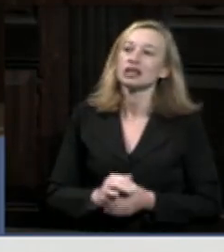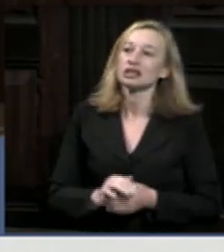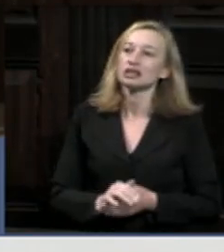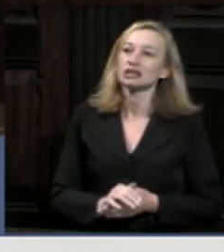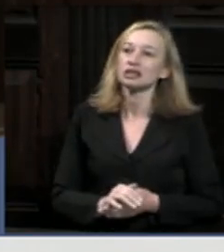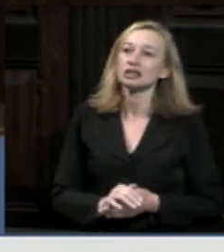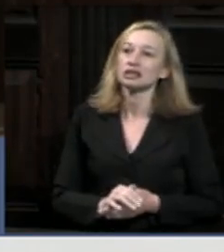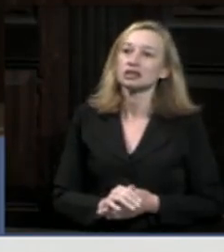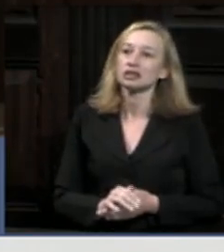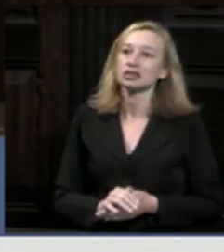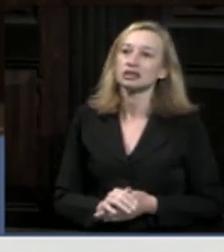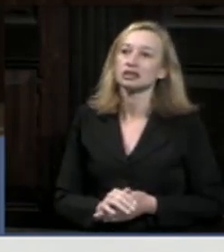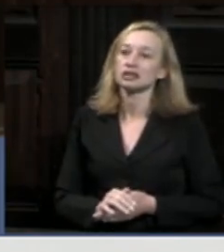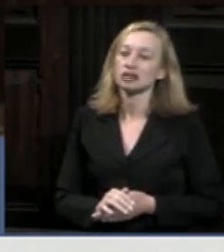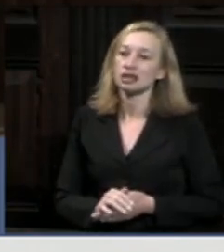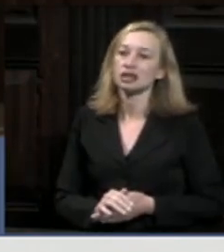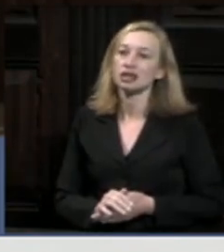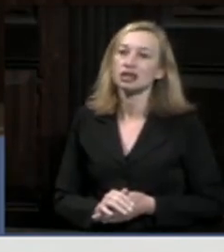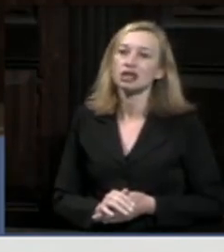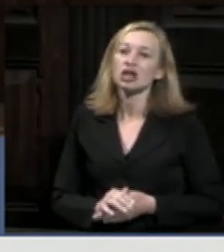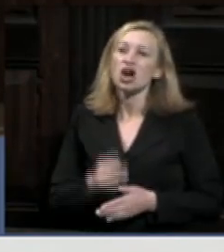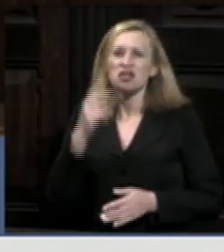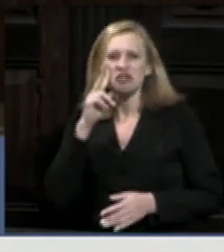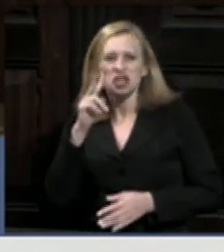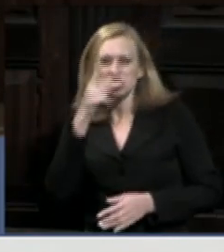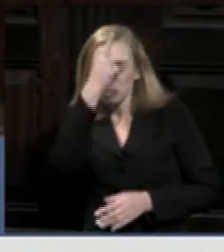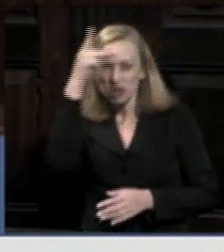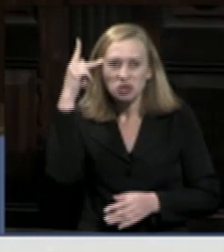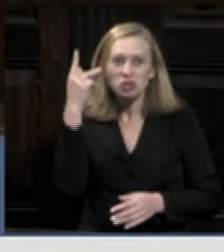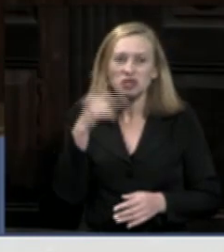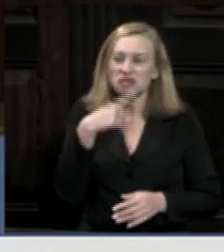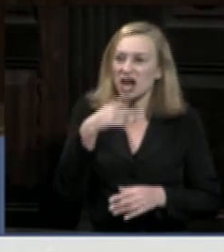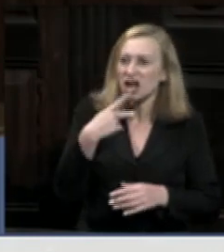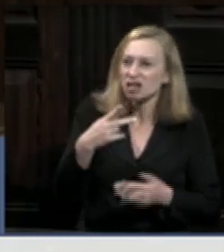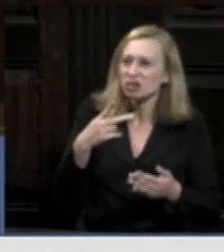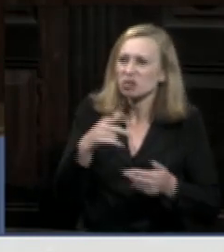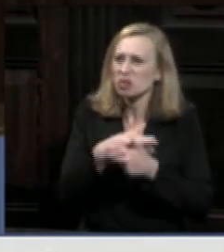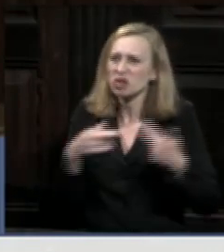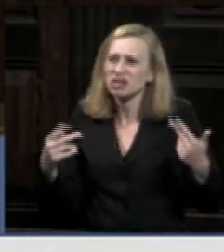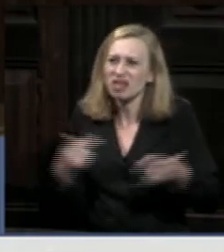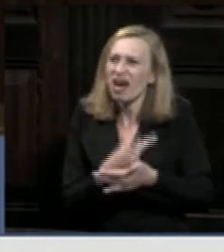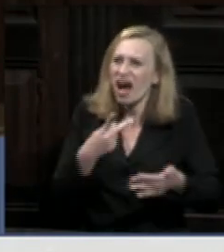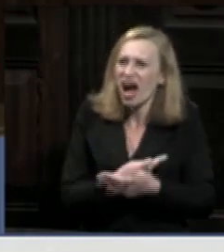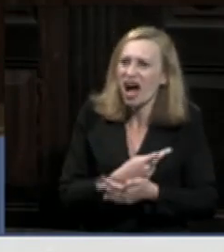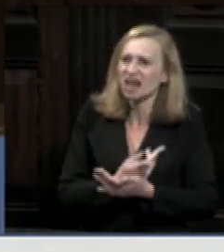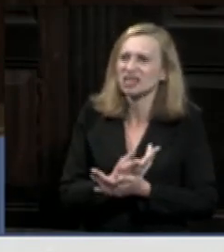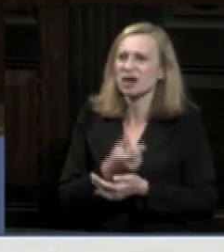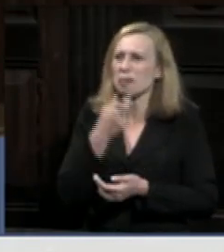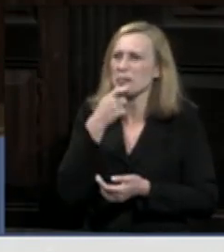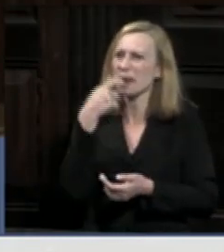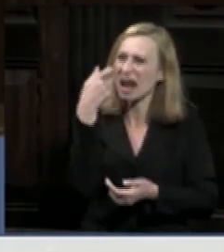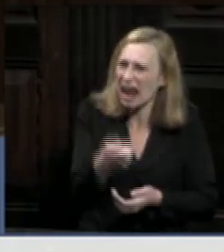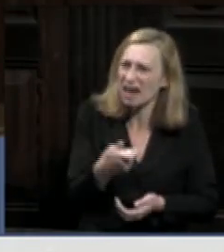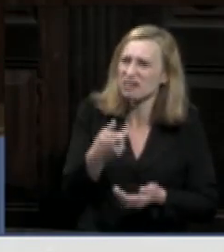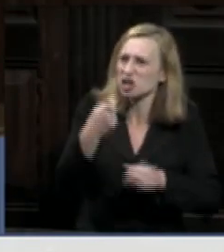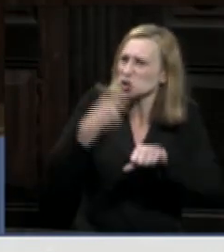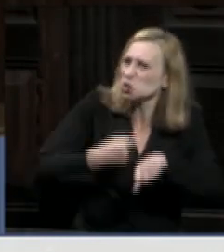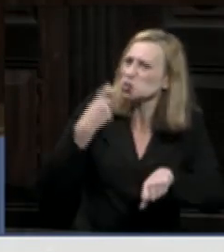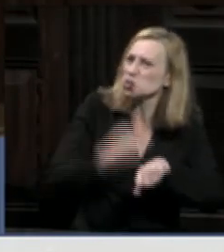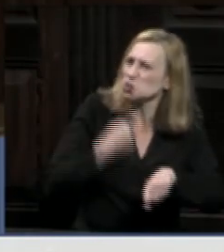coisas que na verdade alguns deles até pregam né não o preconceito não à intolerância